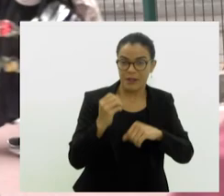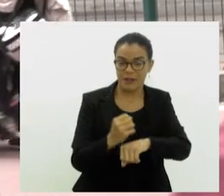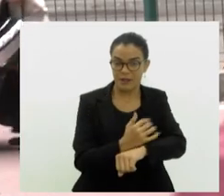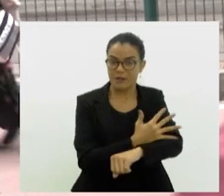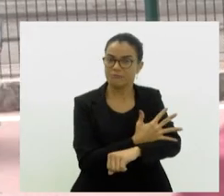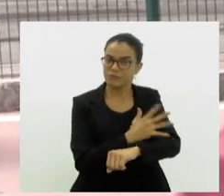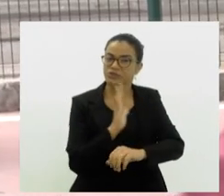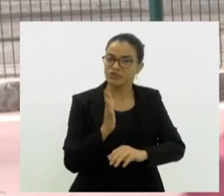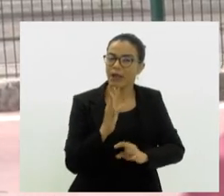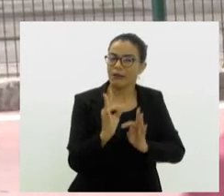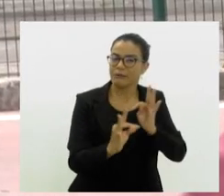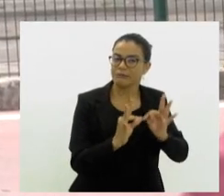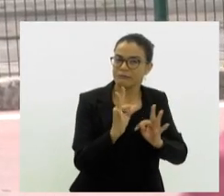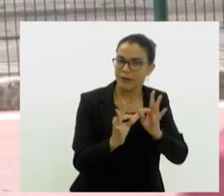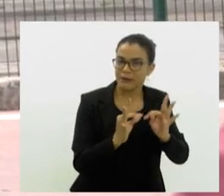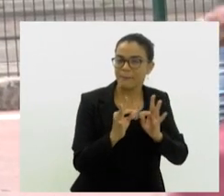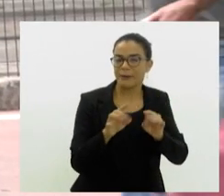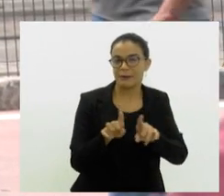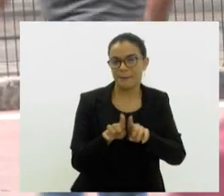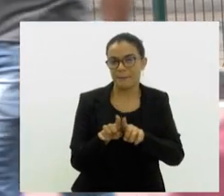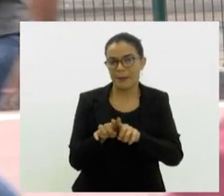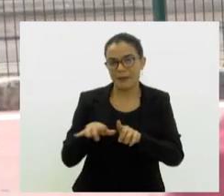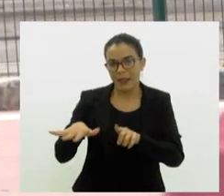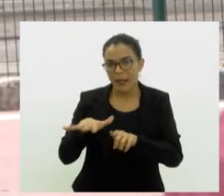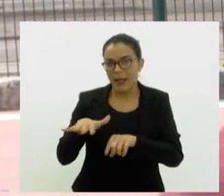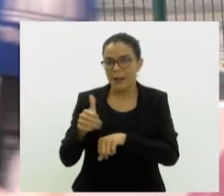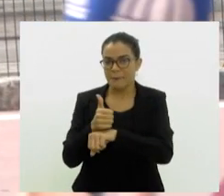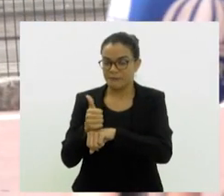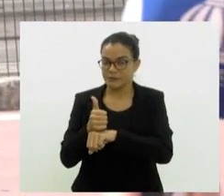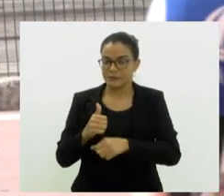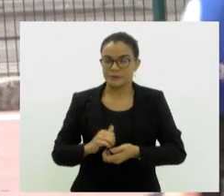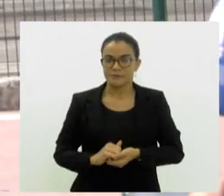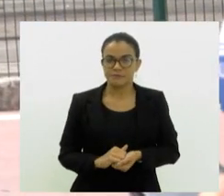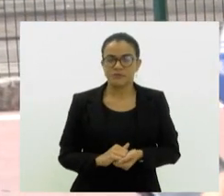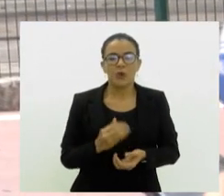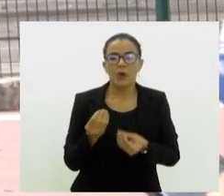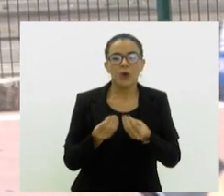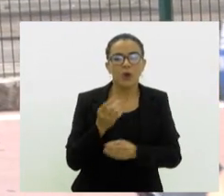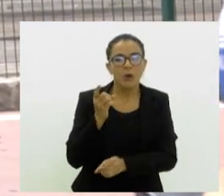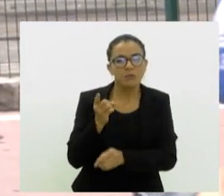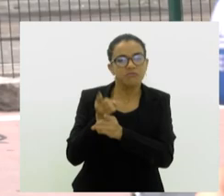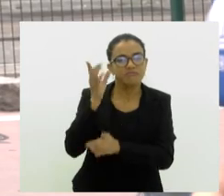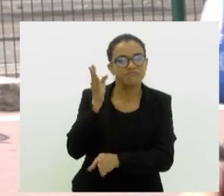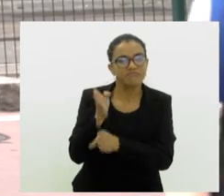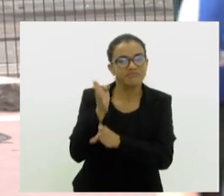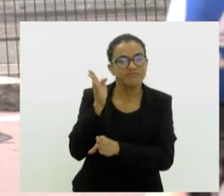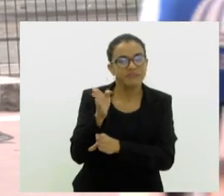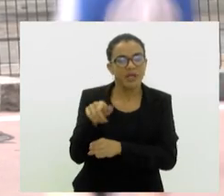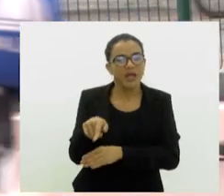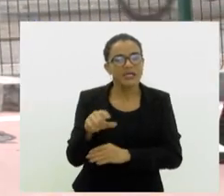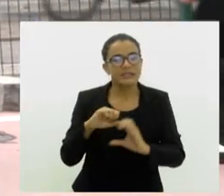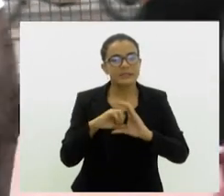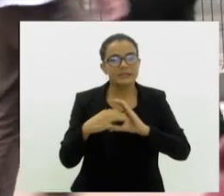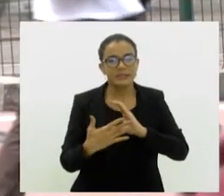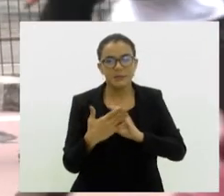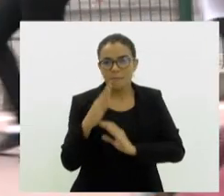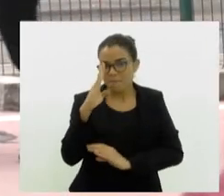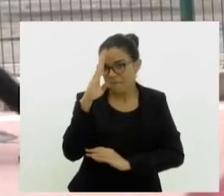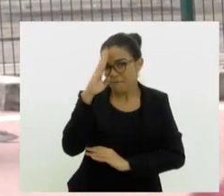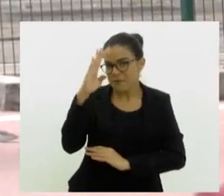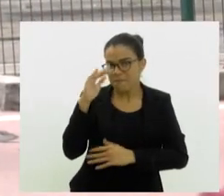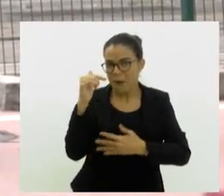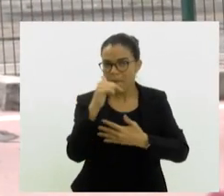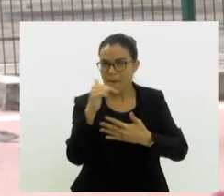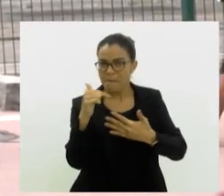amplamente tratada e também já reconhecida no meio profissional. E como identificar essa síndrome? Quais são os principais sinais? Olha,